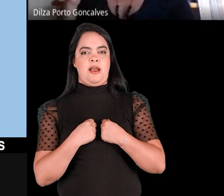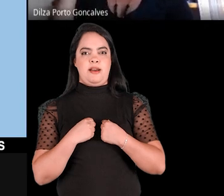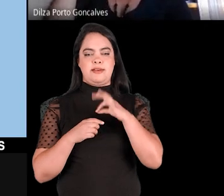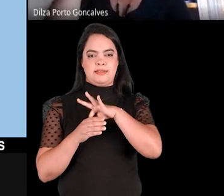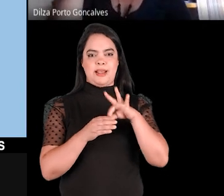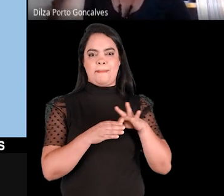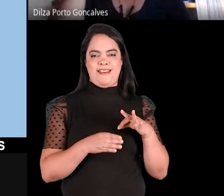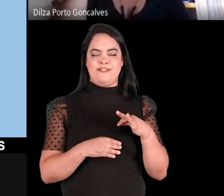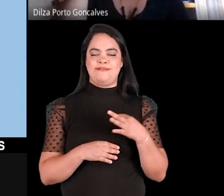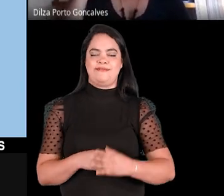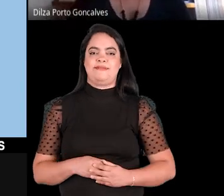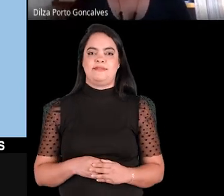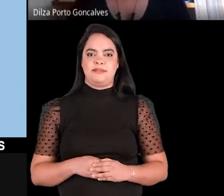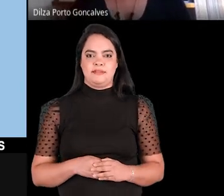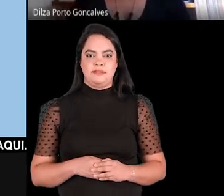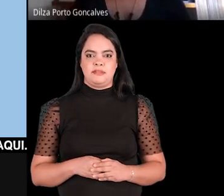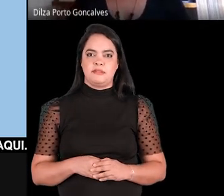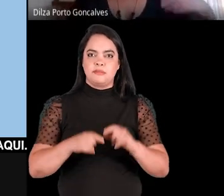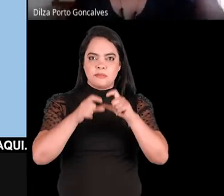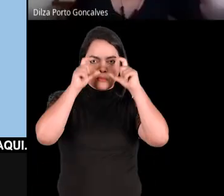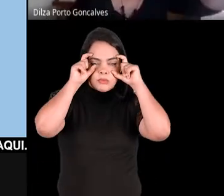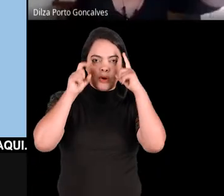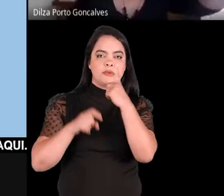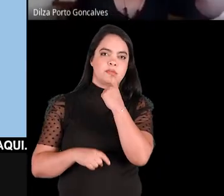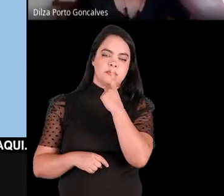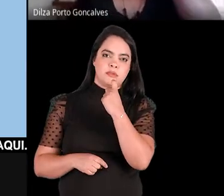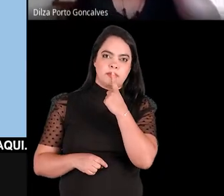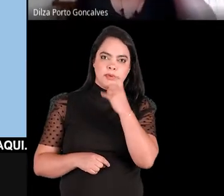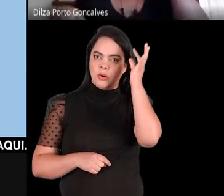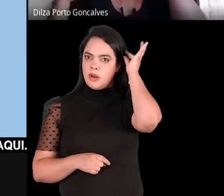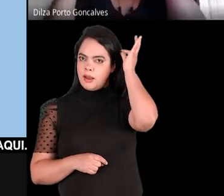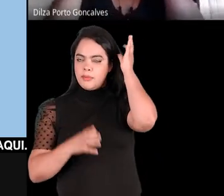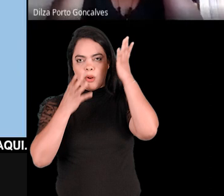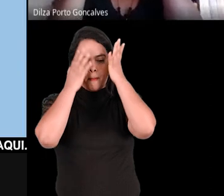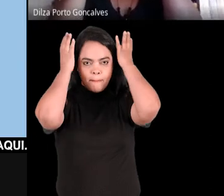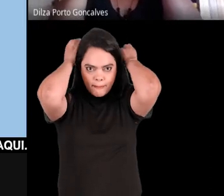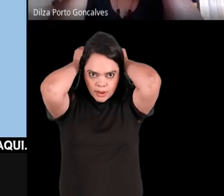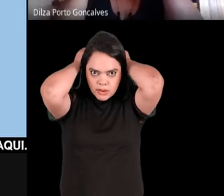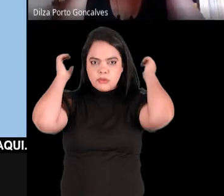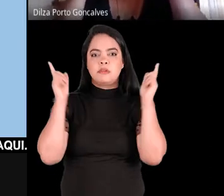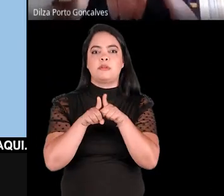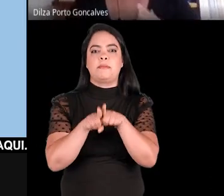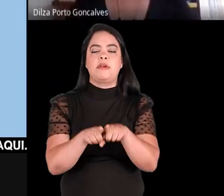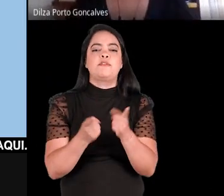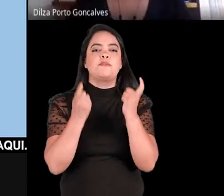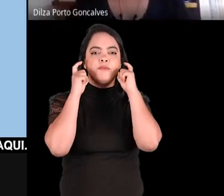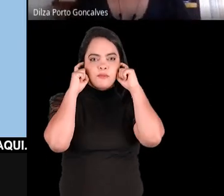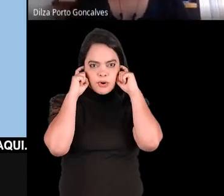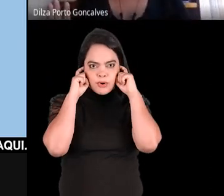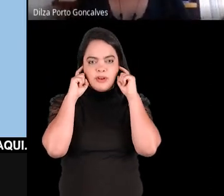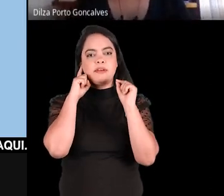sementes, estou com óculos vermelhos, cabelo preso e um fone de ouvido